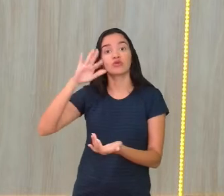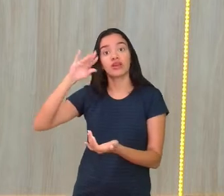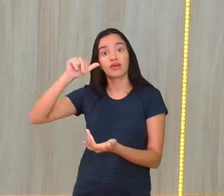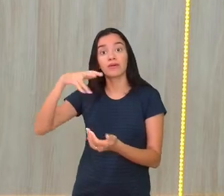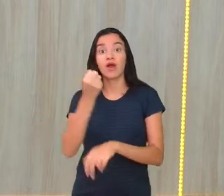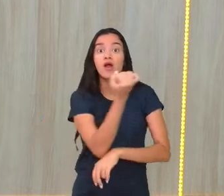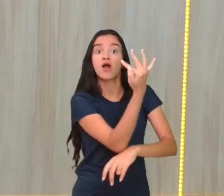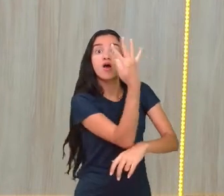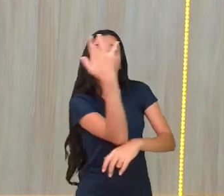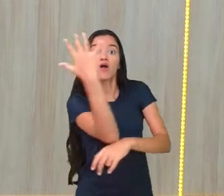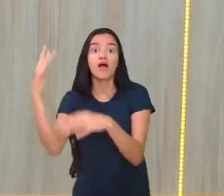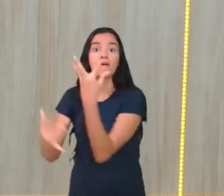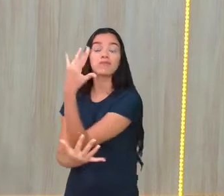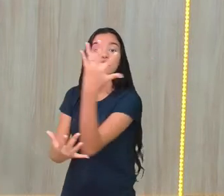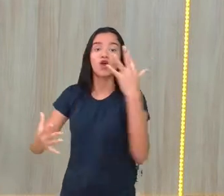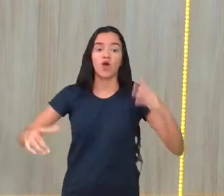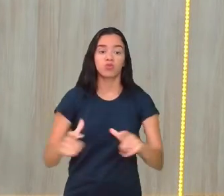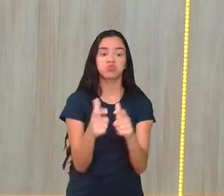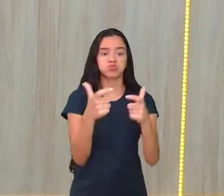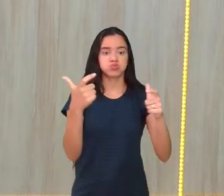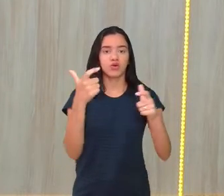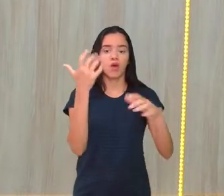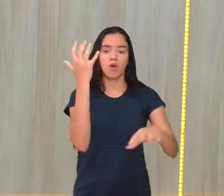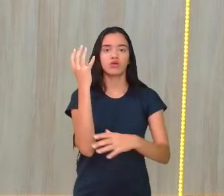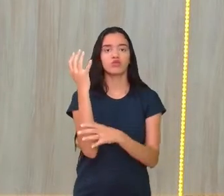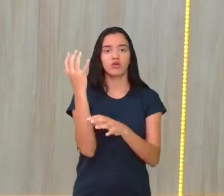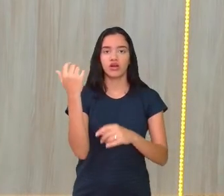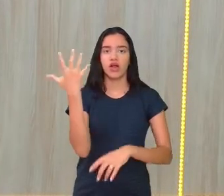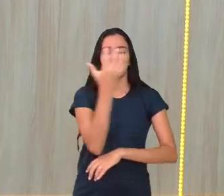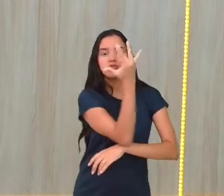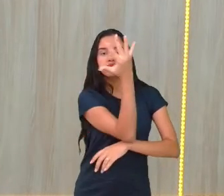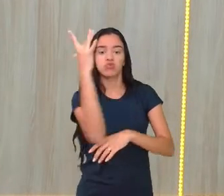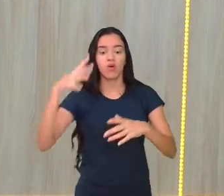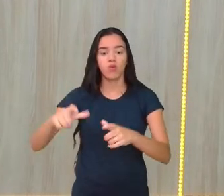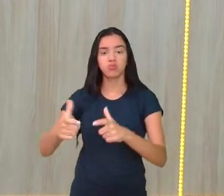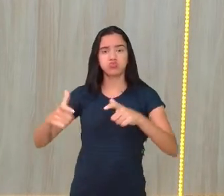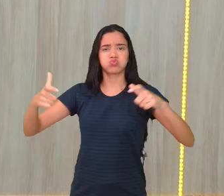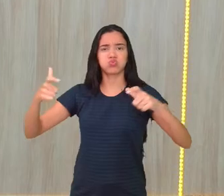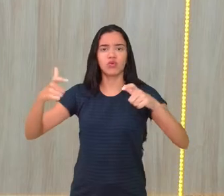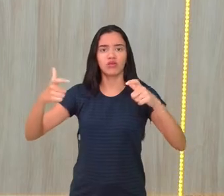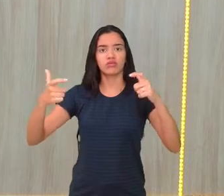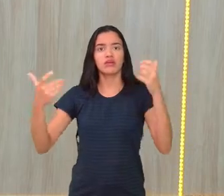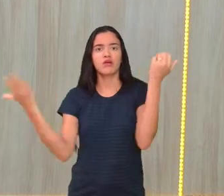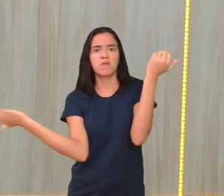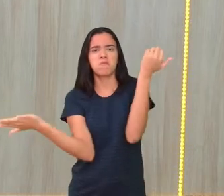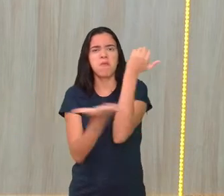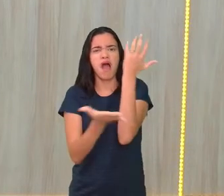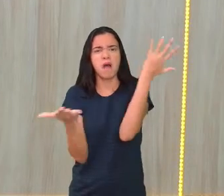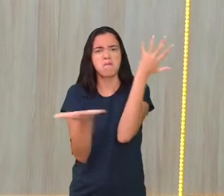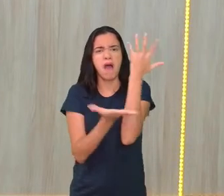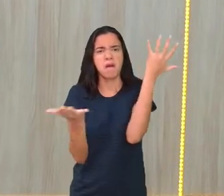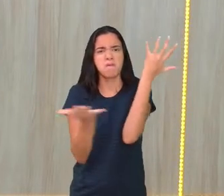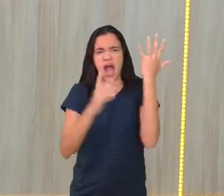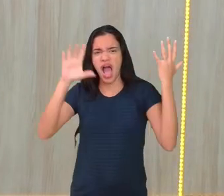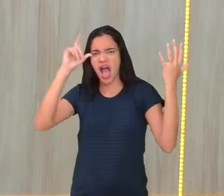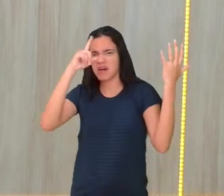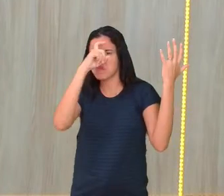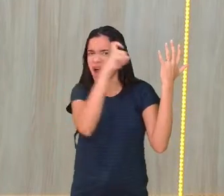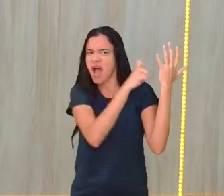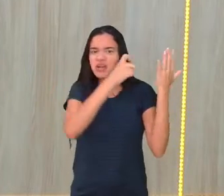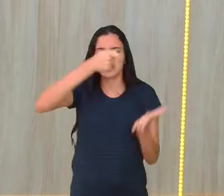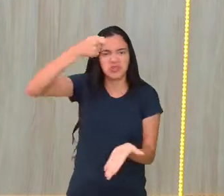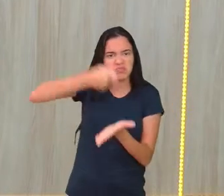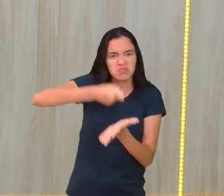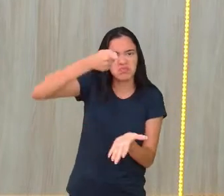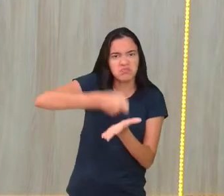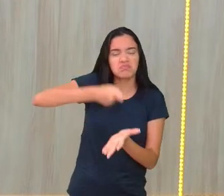né, bastante largas, né, e árvores bastante difíceis, né, de se derrubar, Resistentes, certo? né?